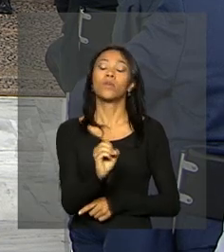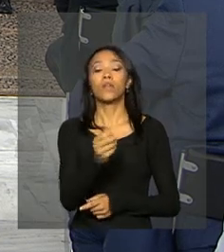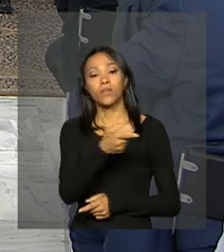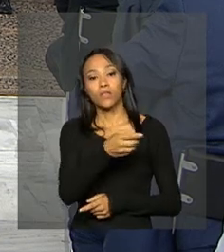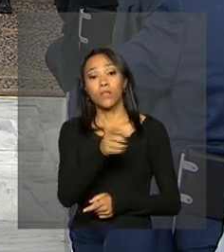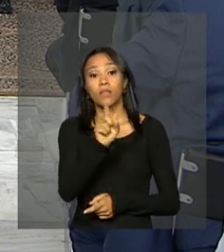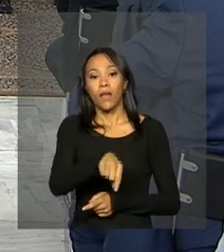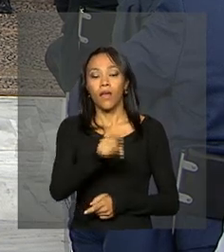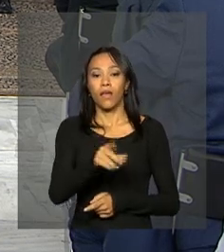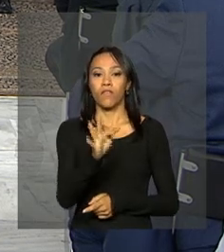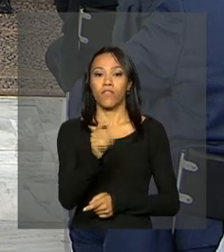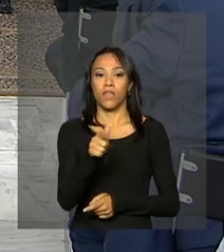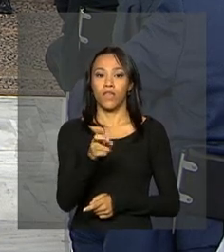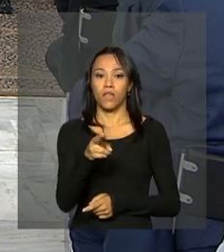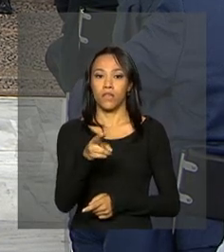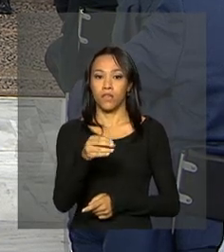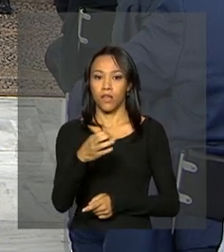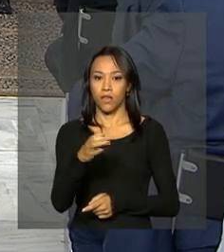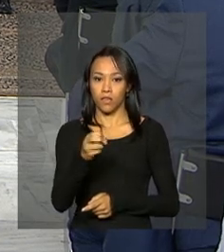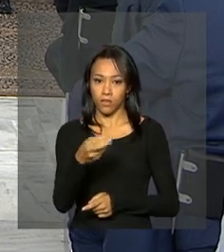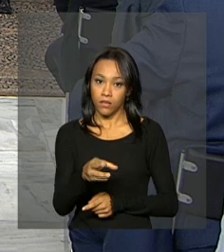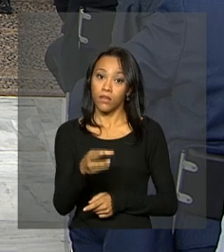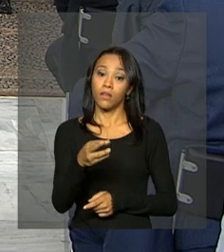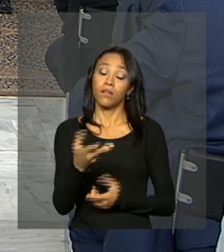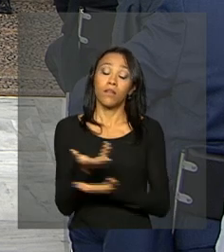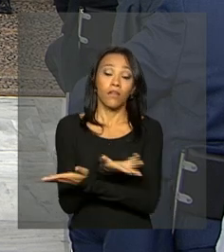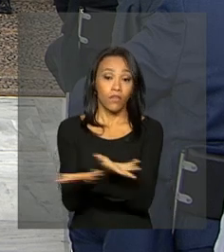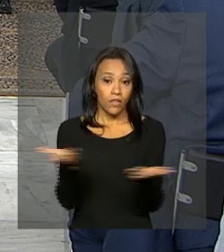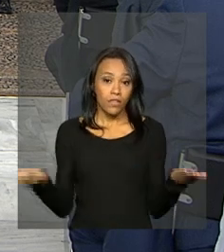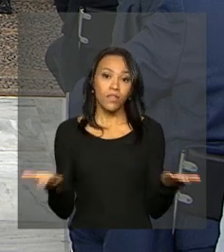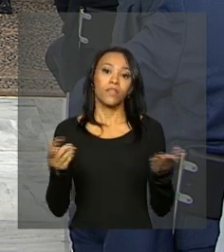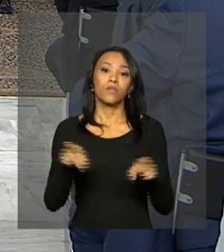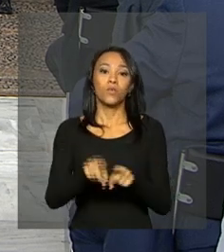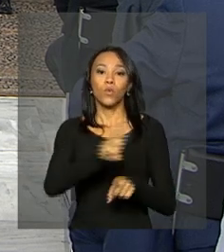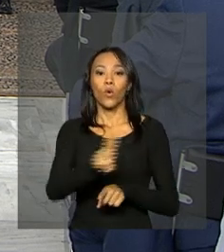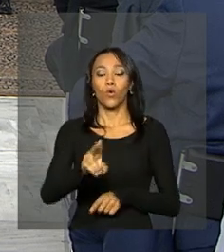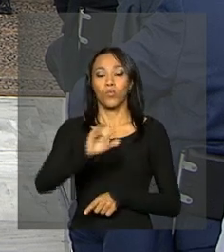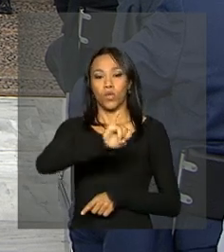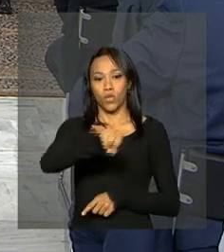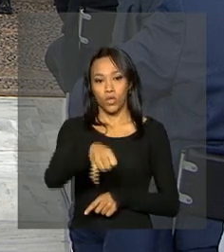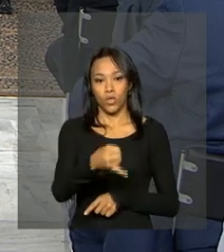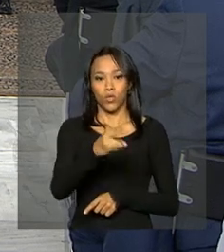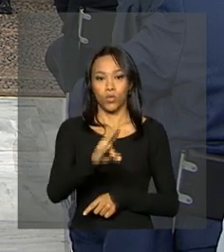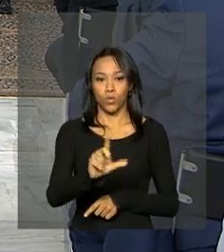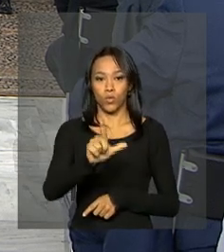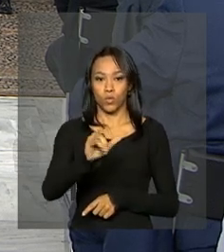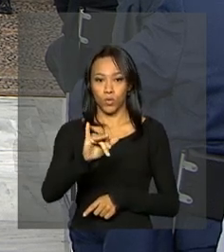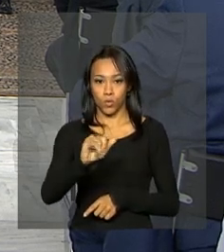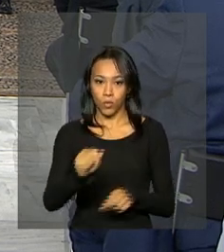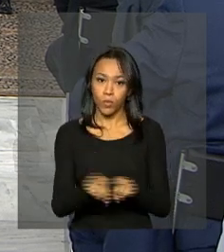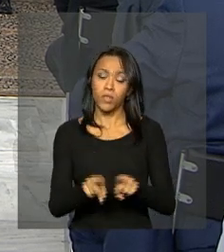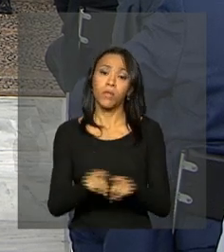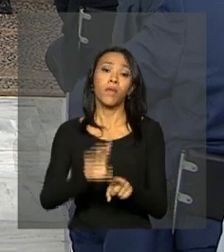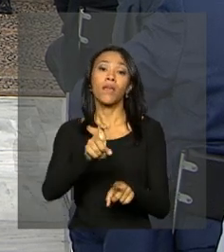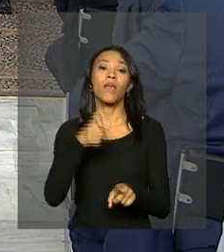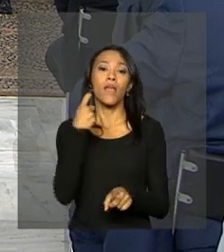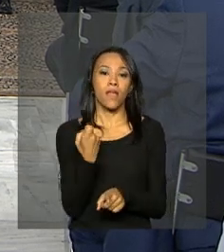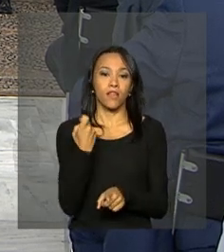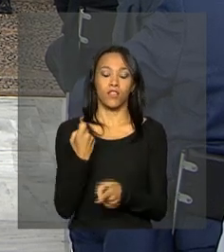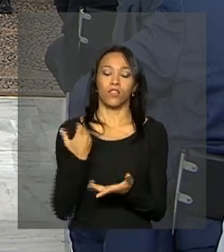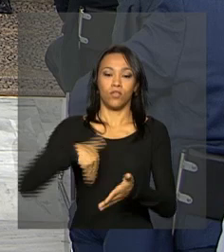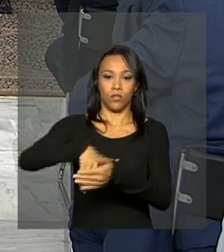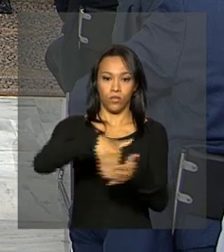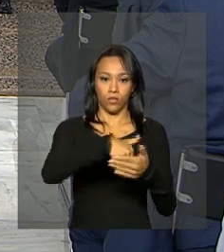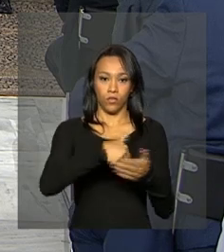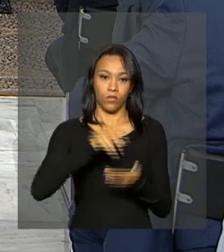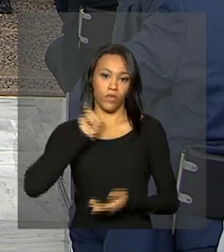Brinlinger, do Figueirense. Meus caros Júlio César e Adílio, ex-jogadores do Flamengo,